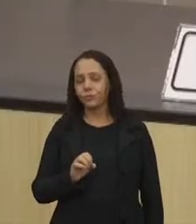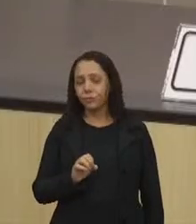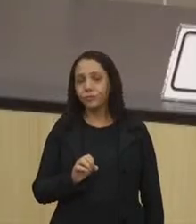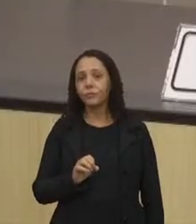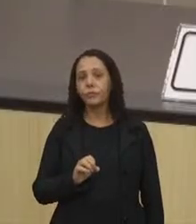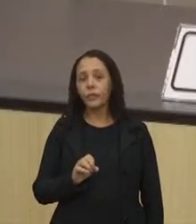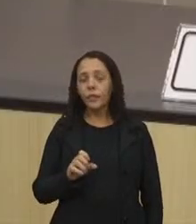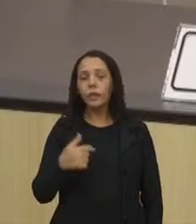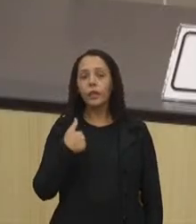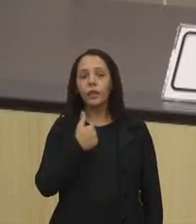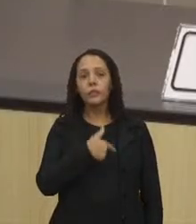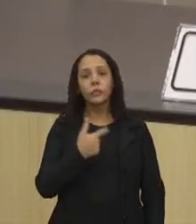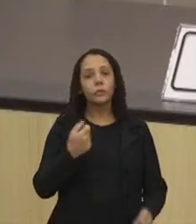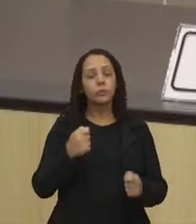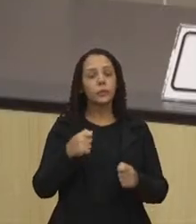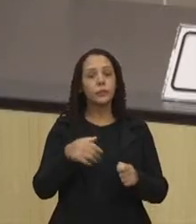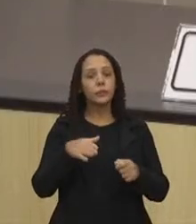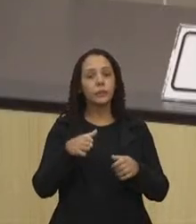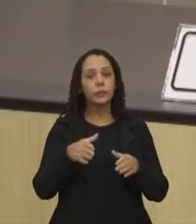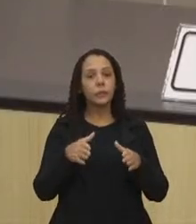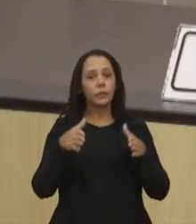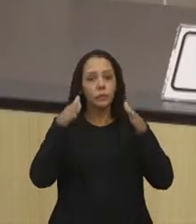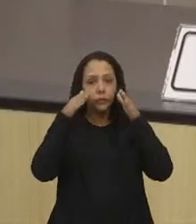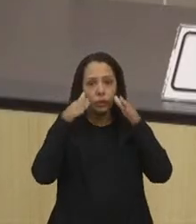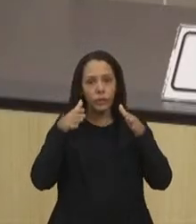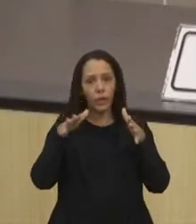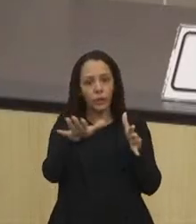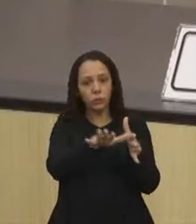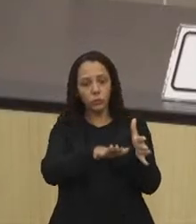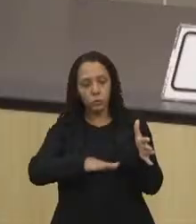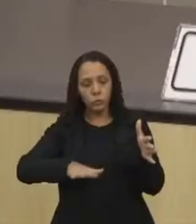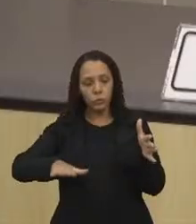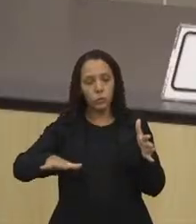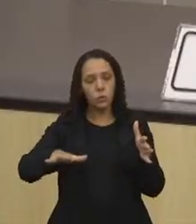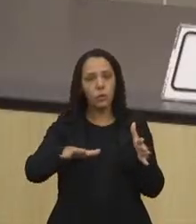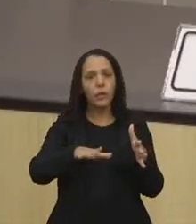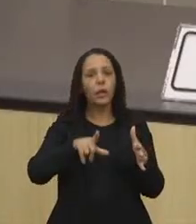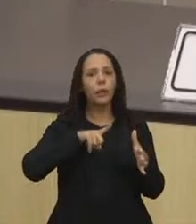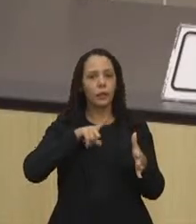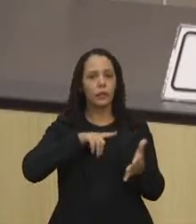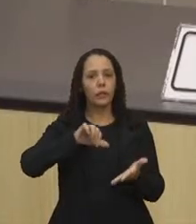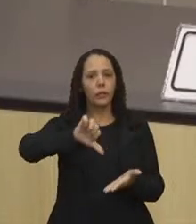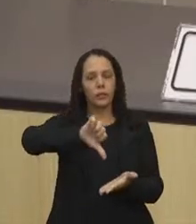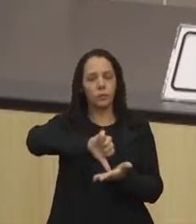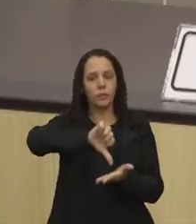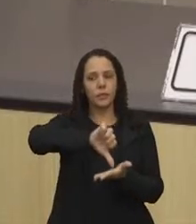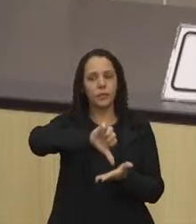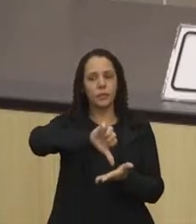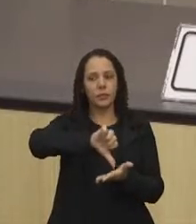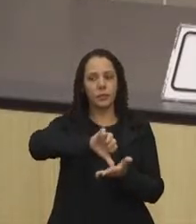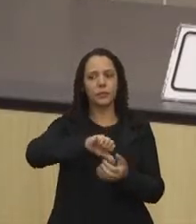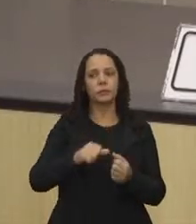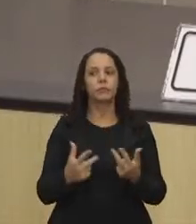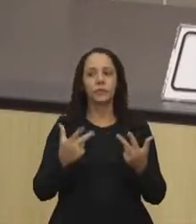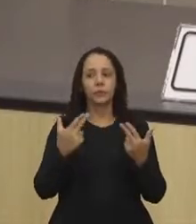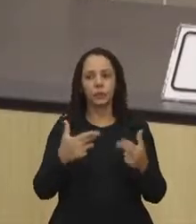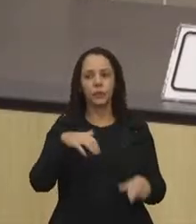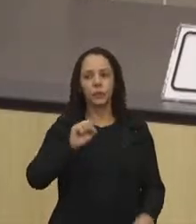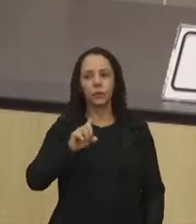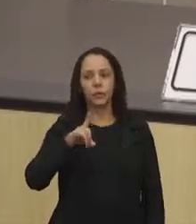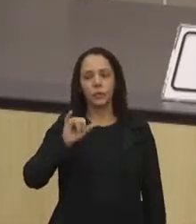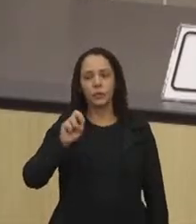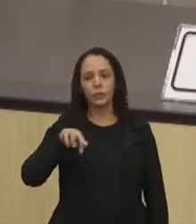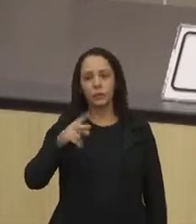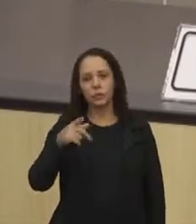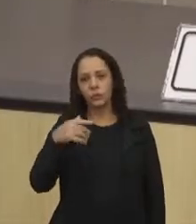nossa instituição ali, mas para todo aquele perímetro que a gente está localizado, né? Então, como o Edinho falou, a